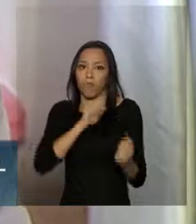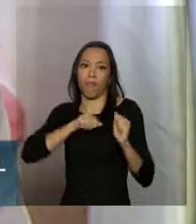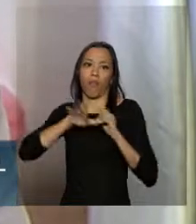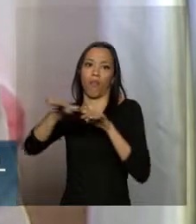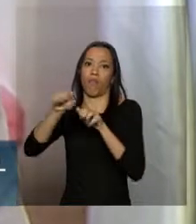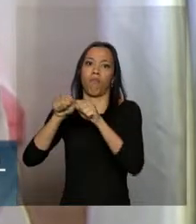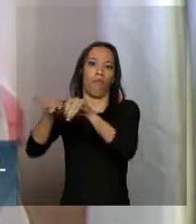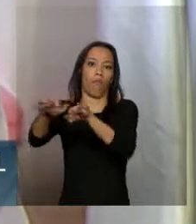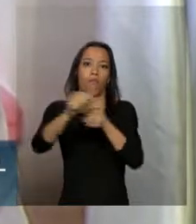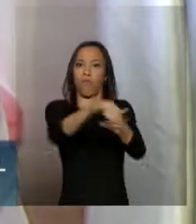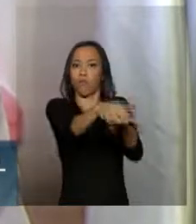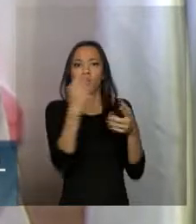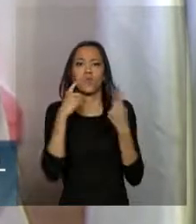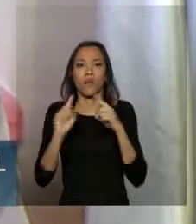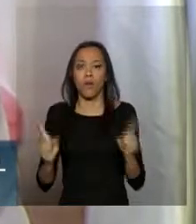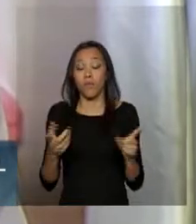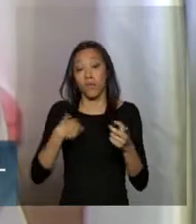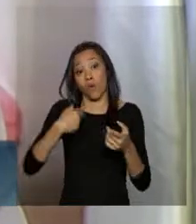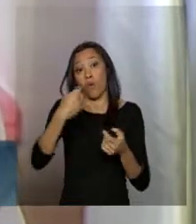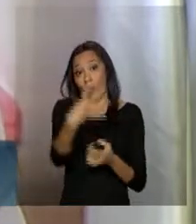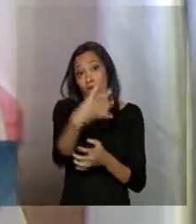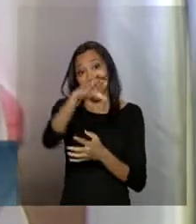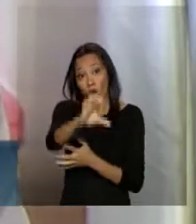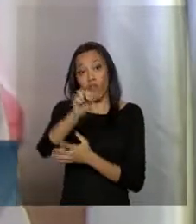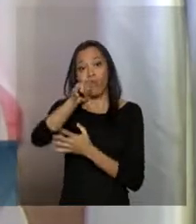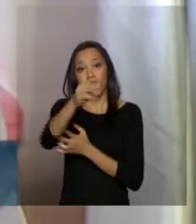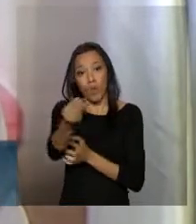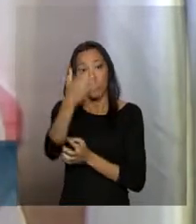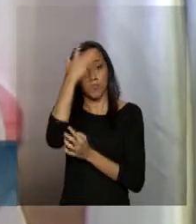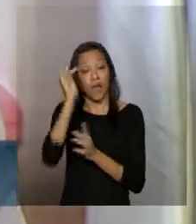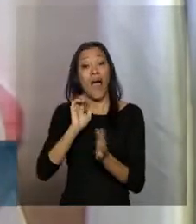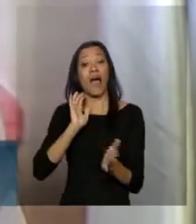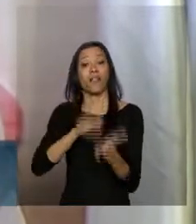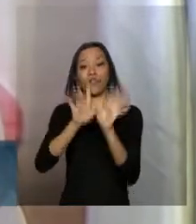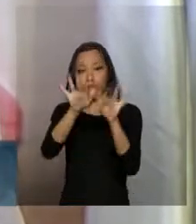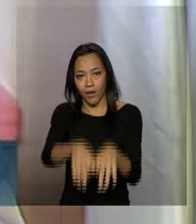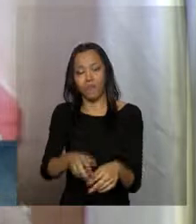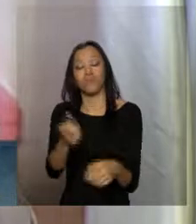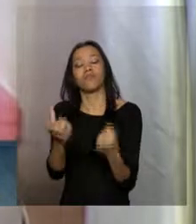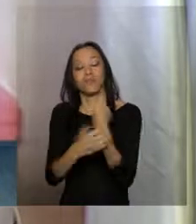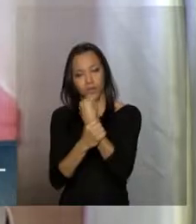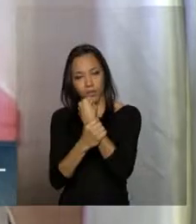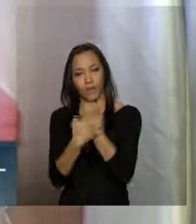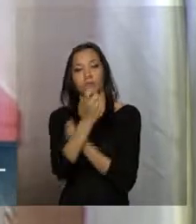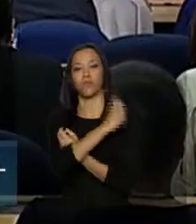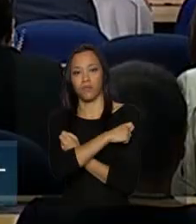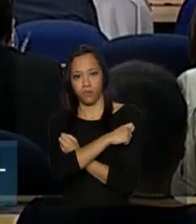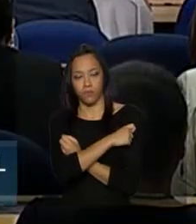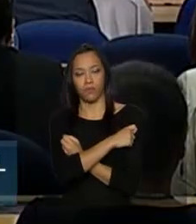campanha, todos os 49 milhões de brasileiros têm a sua vacina garantida.